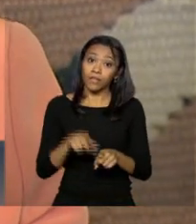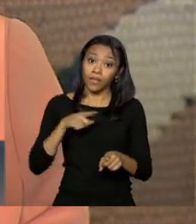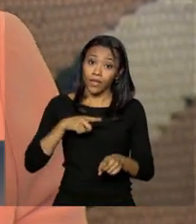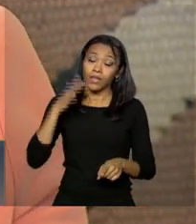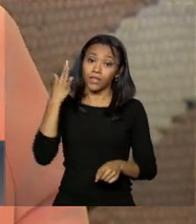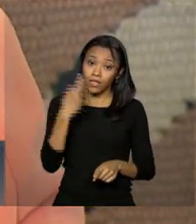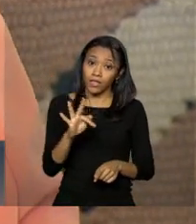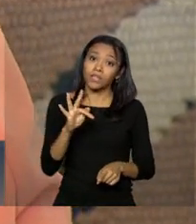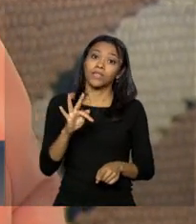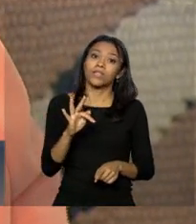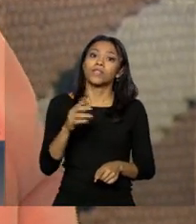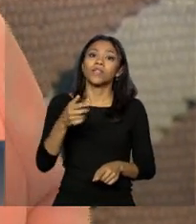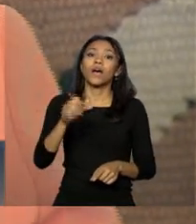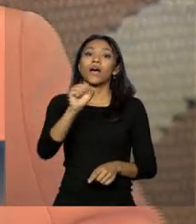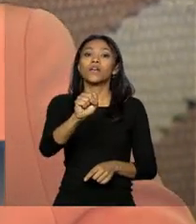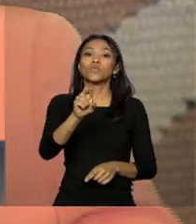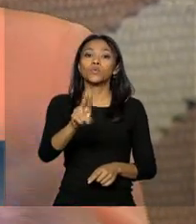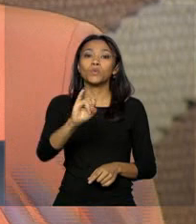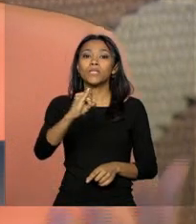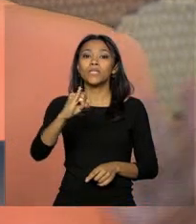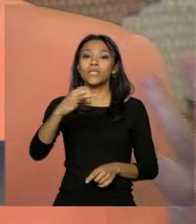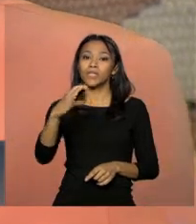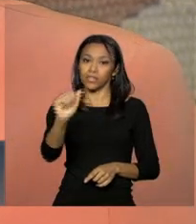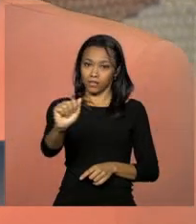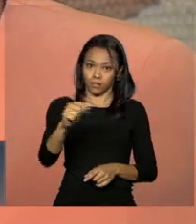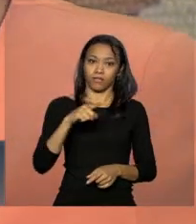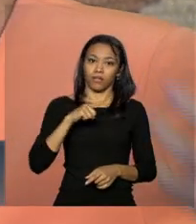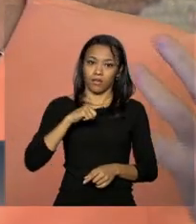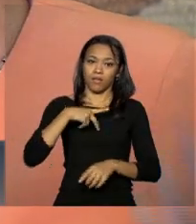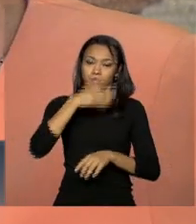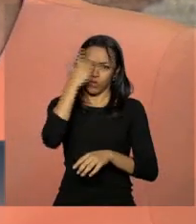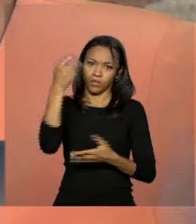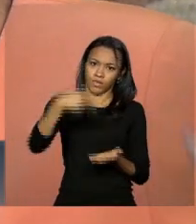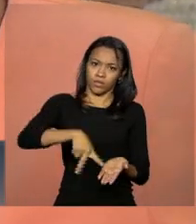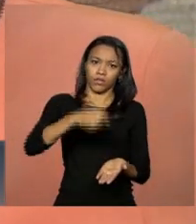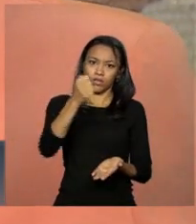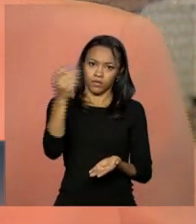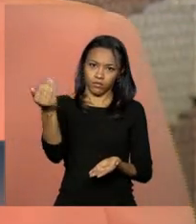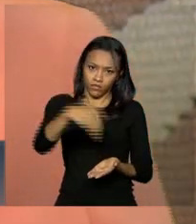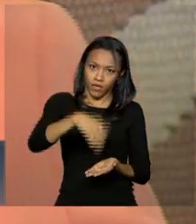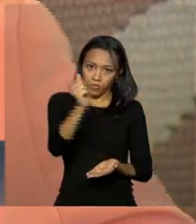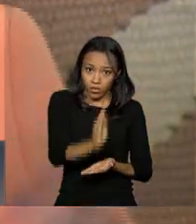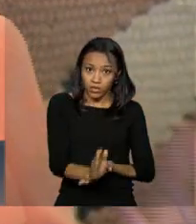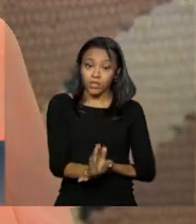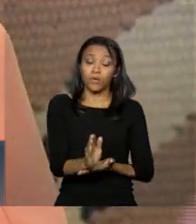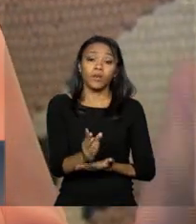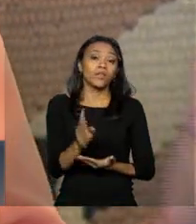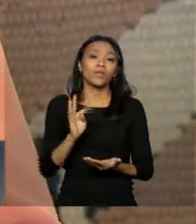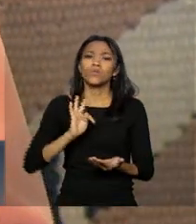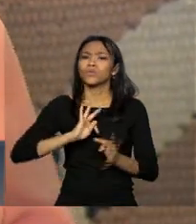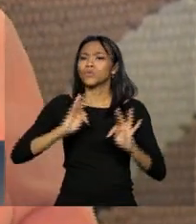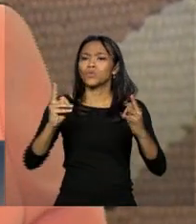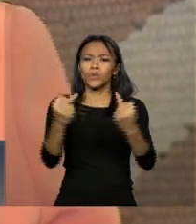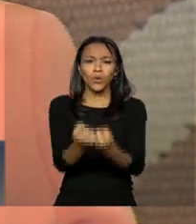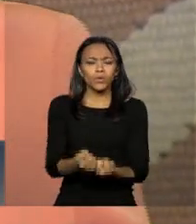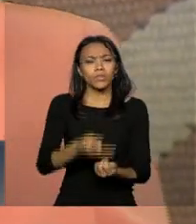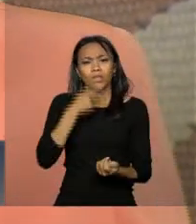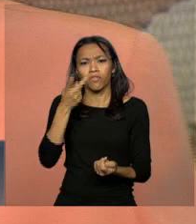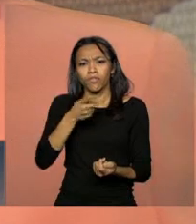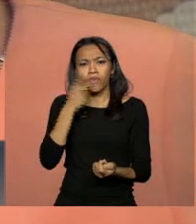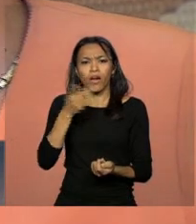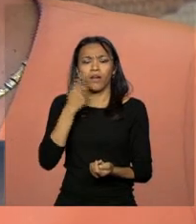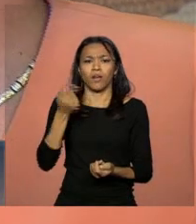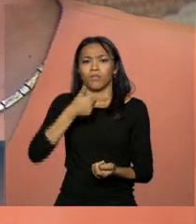suíços aqui, germanófonos. Bom, todos aqueles, todos os falantes da língua alemã, todos